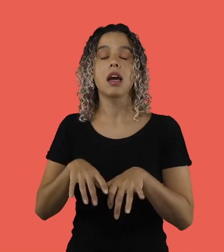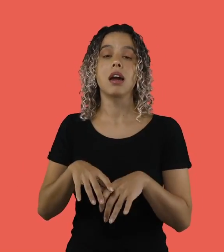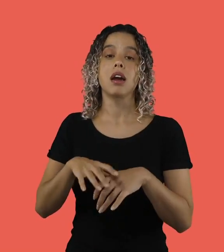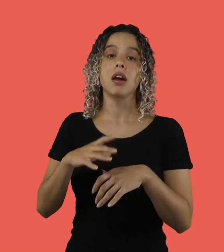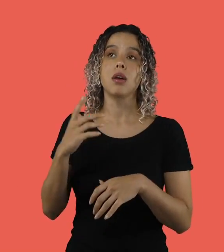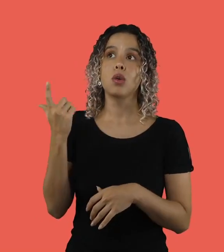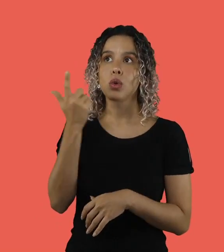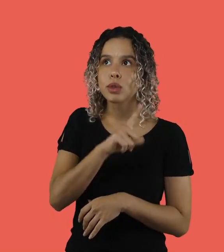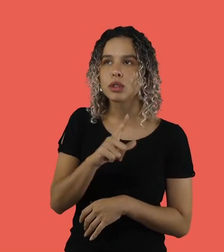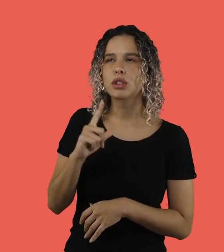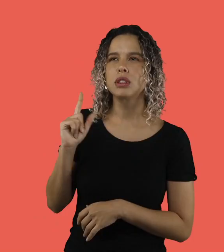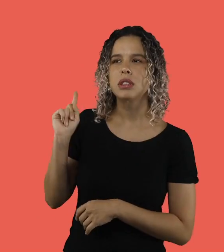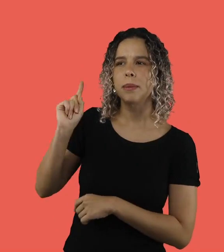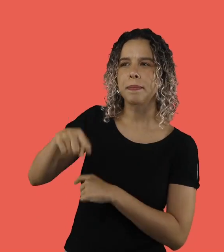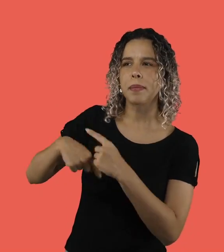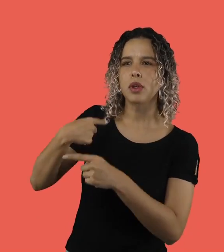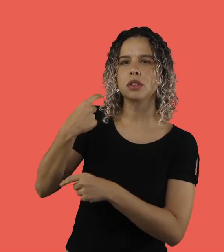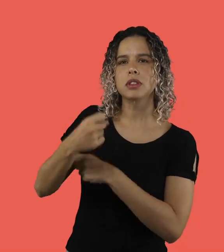que saiu